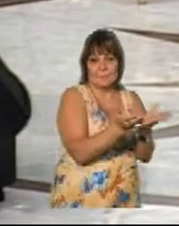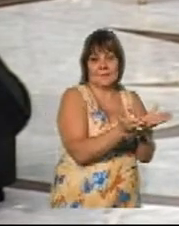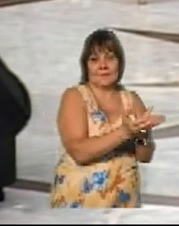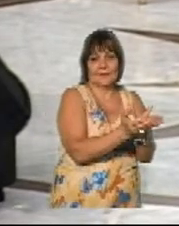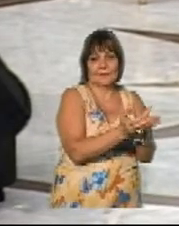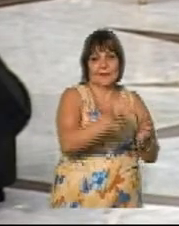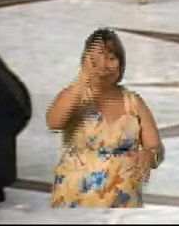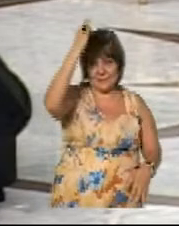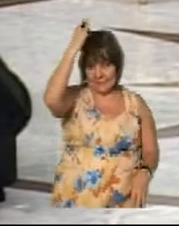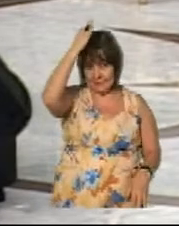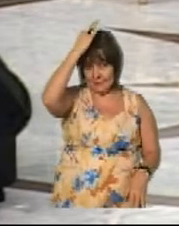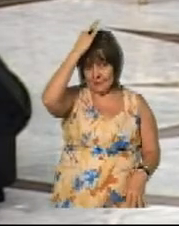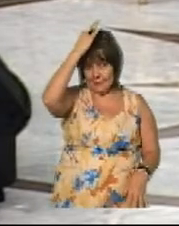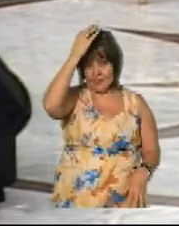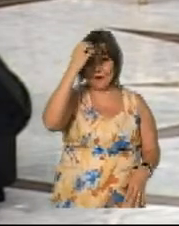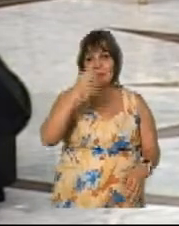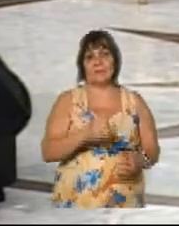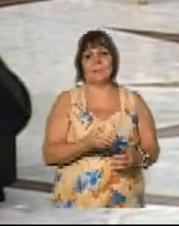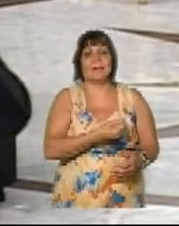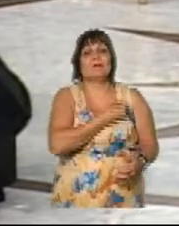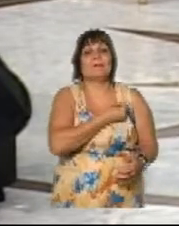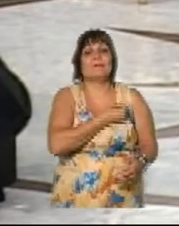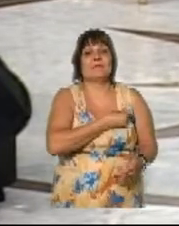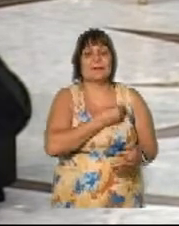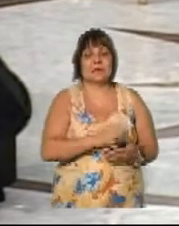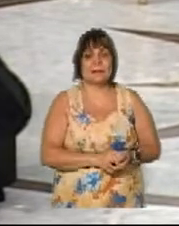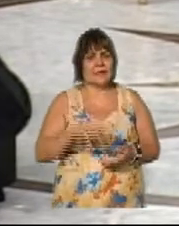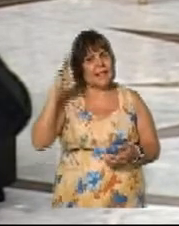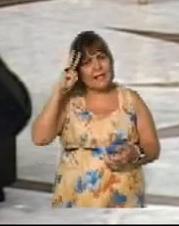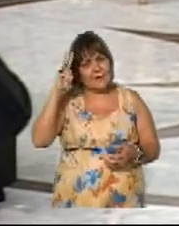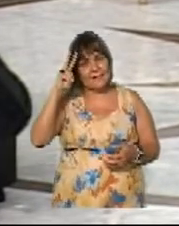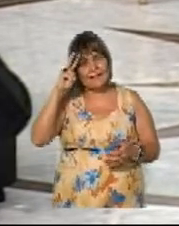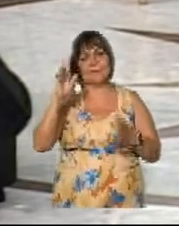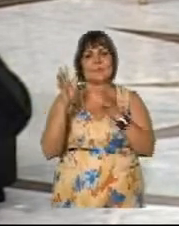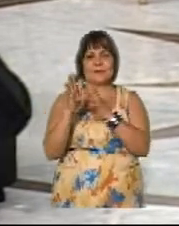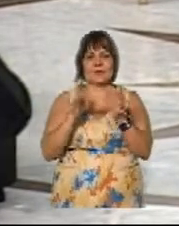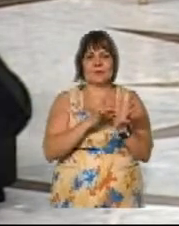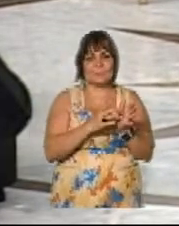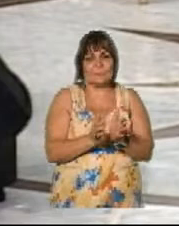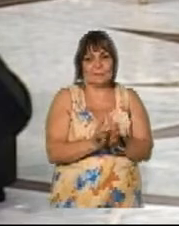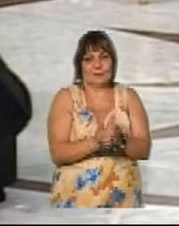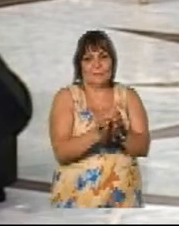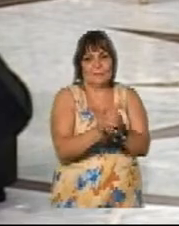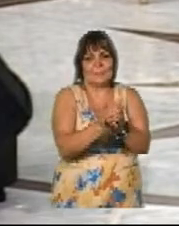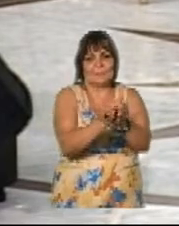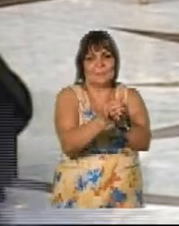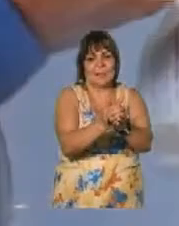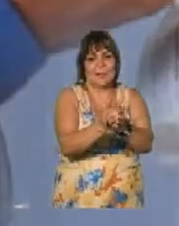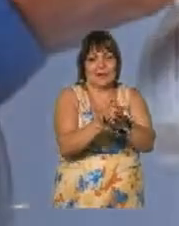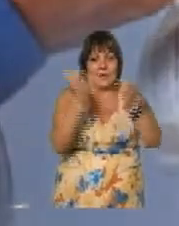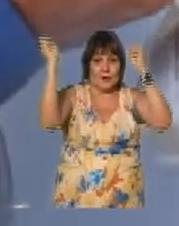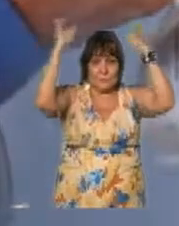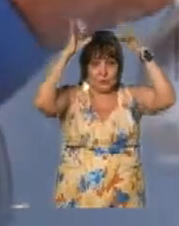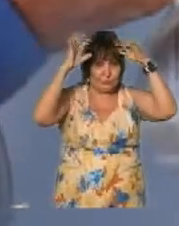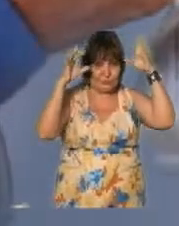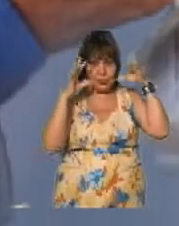e é vida. Você se lembra? Quando Jesus estava num barco e se levantou uma grande tempestade, em Lucas